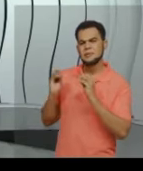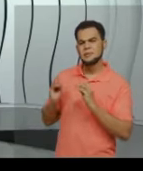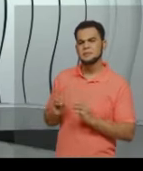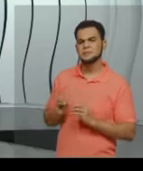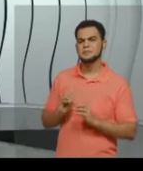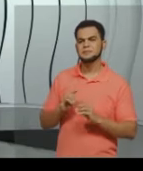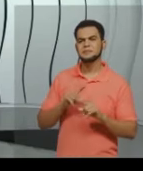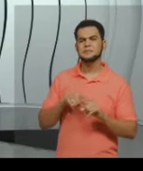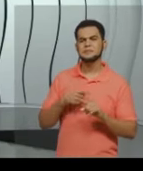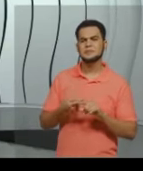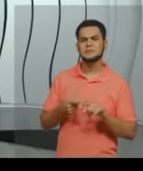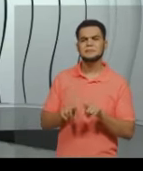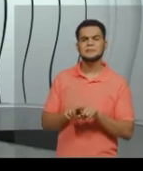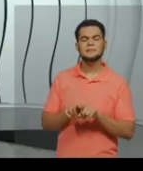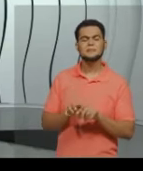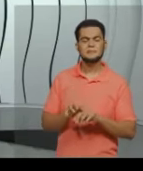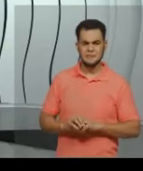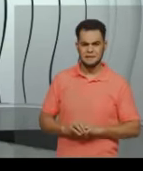do